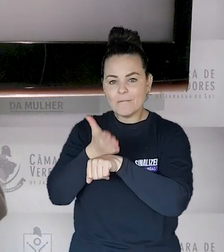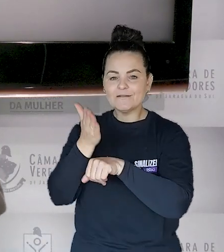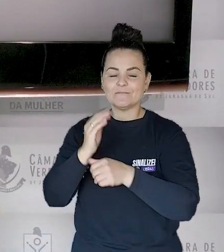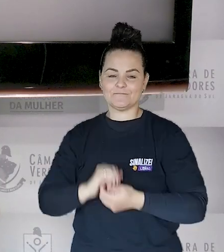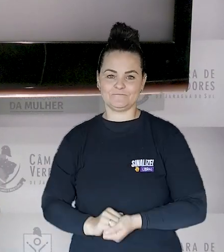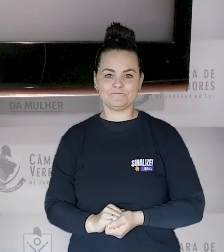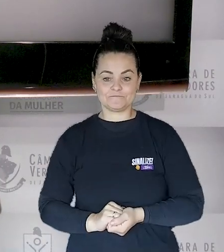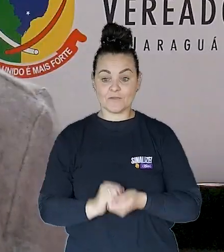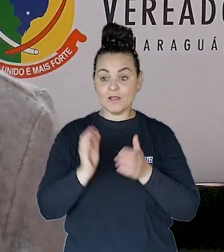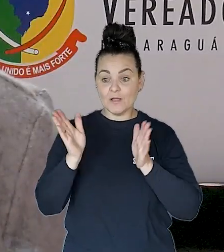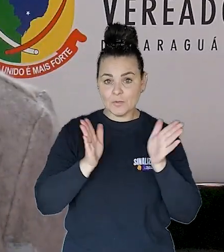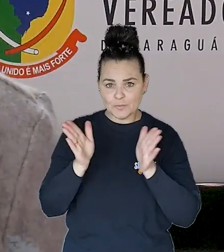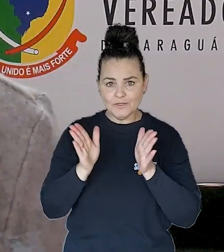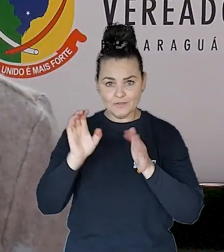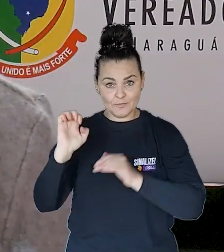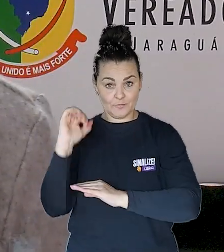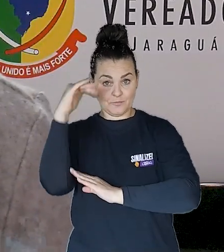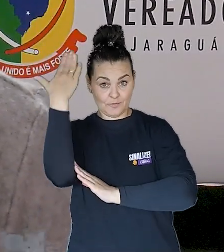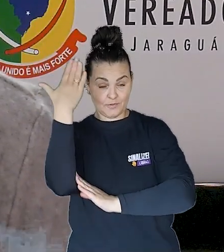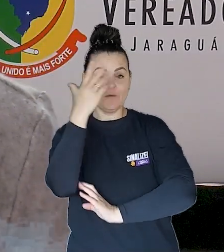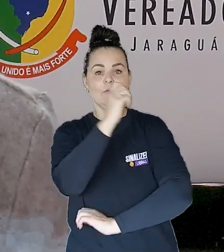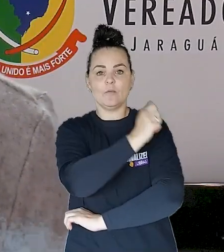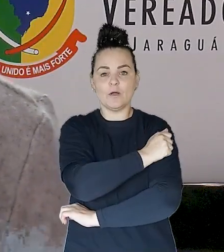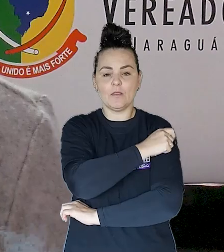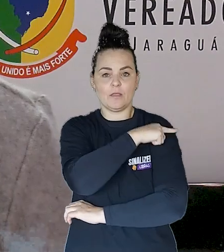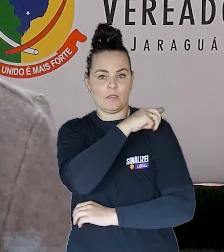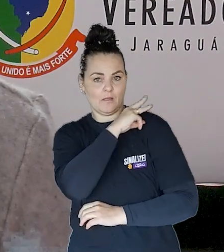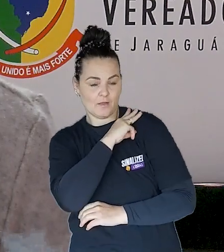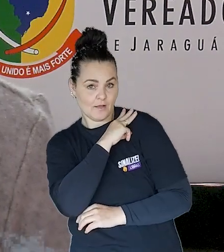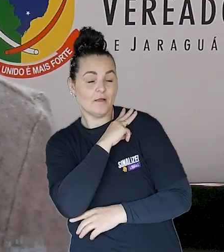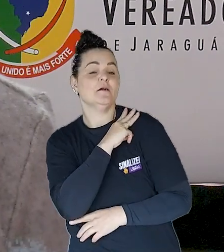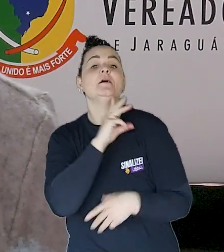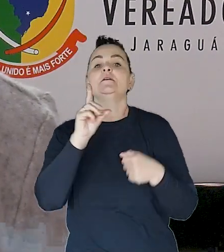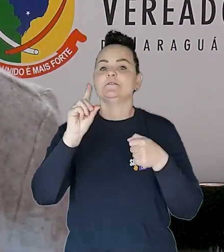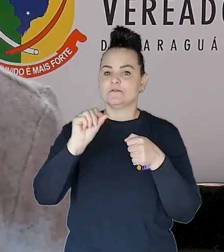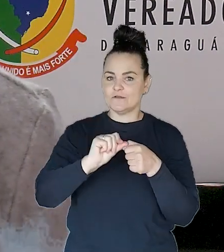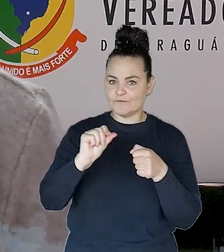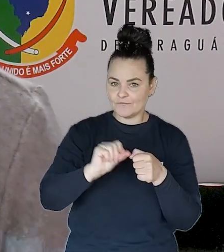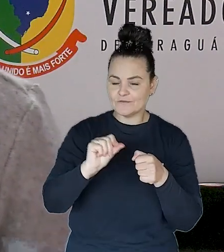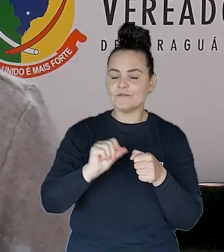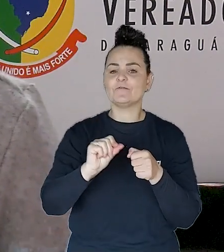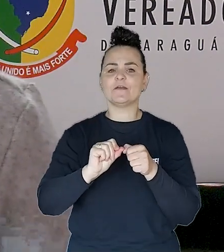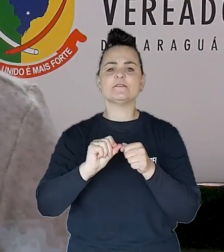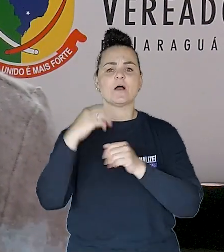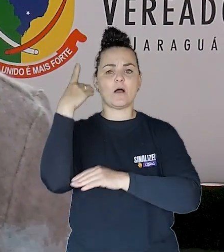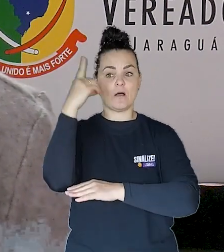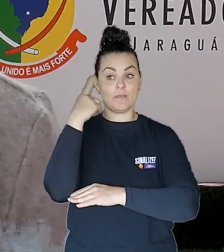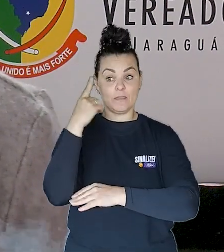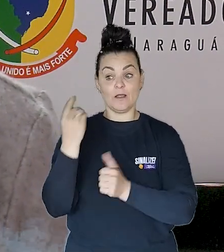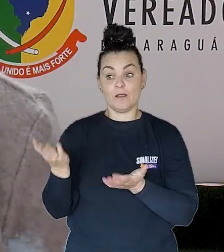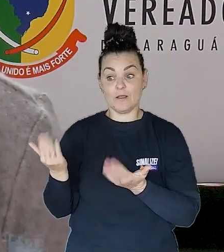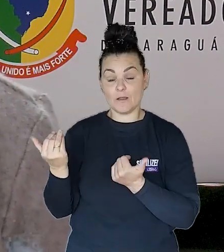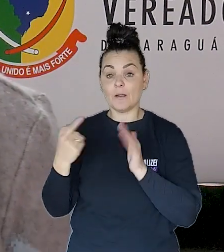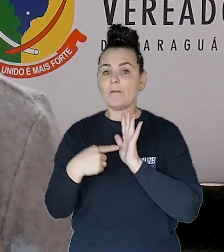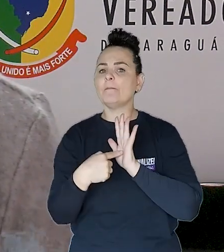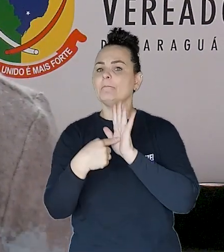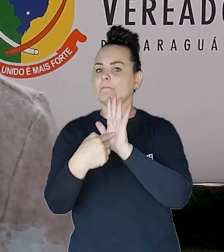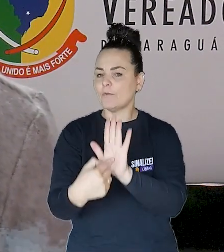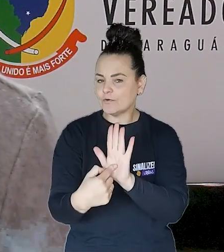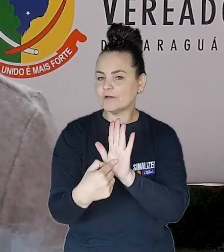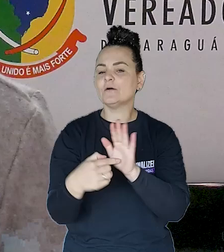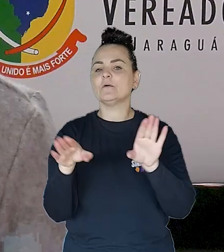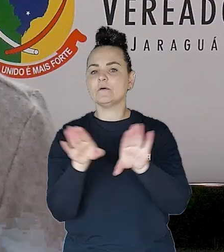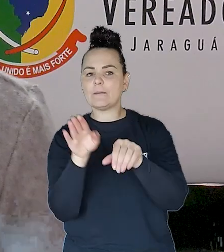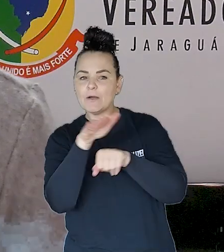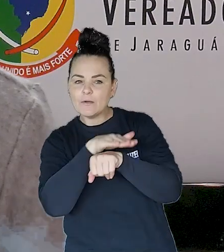dessa simulação durante o evento os estudantes do Ensino Fundamental desempenharão o papel de Deputados Mirins